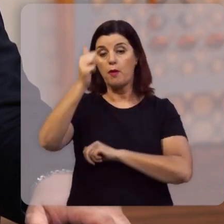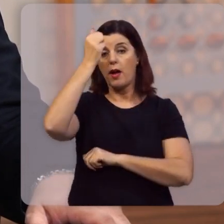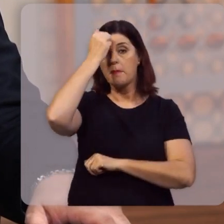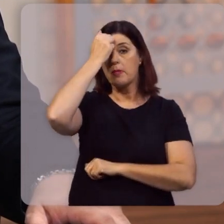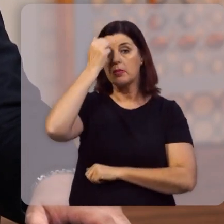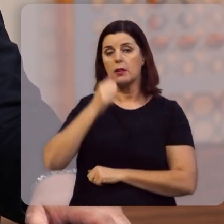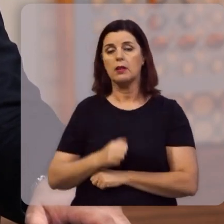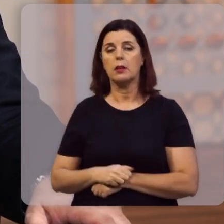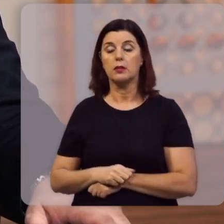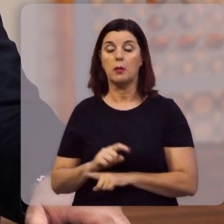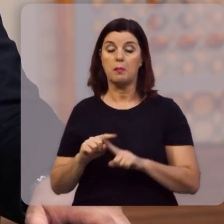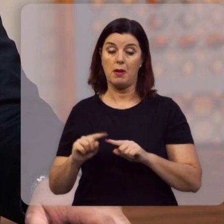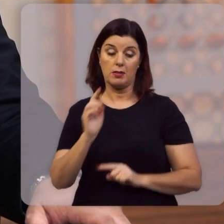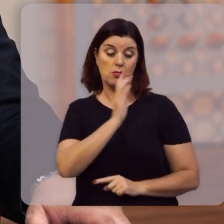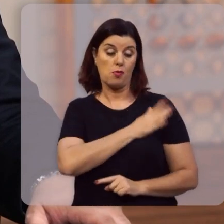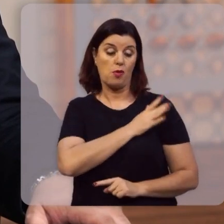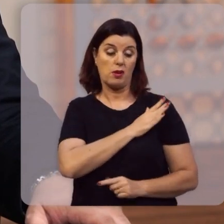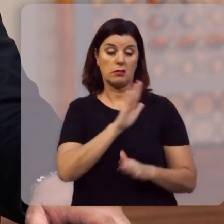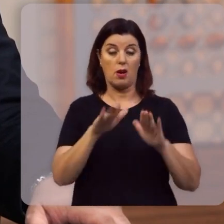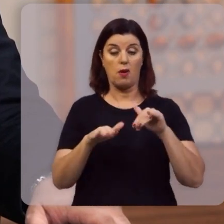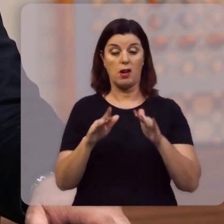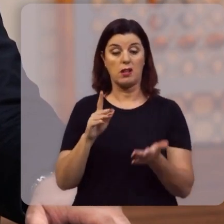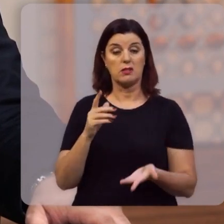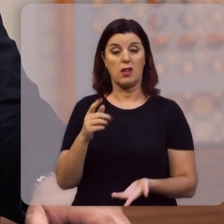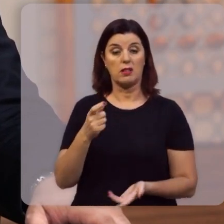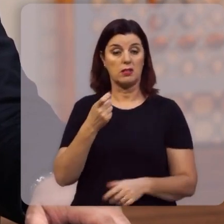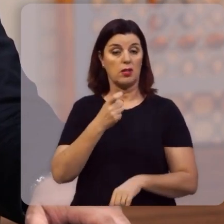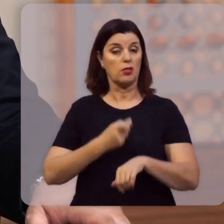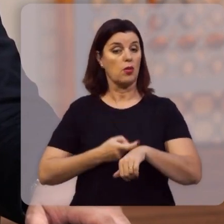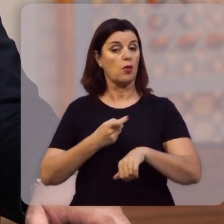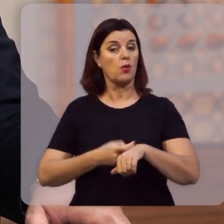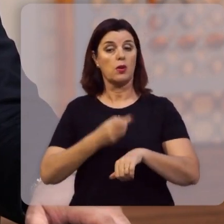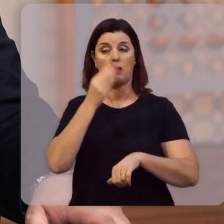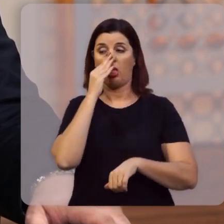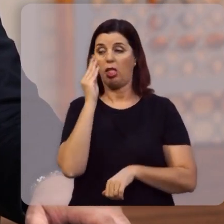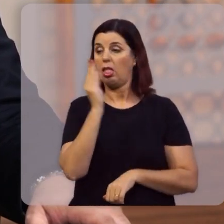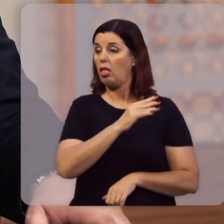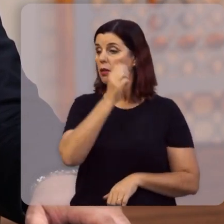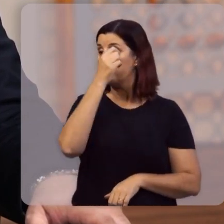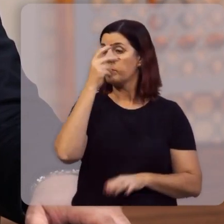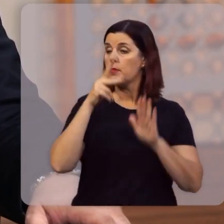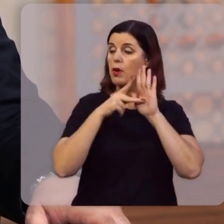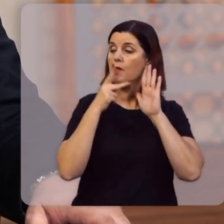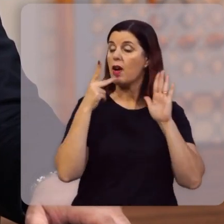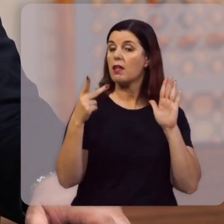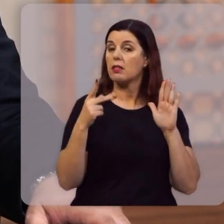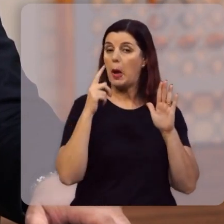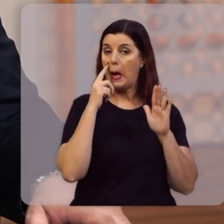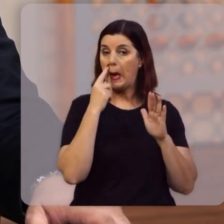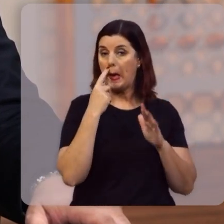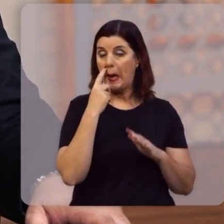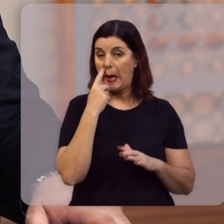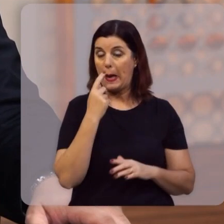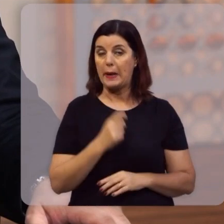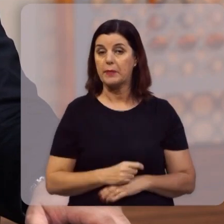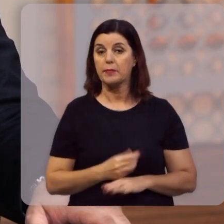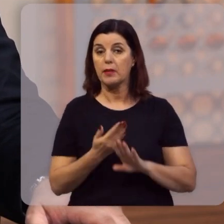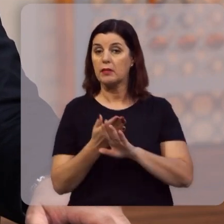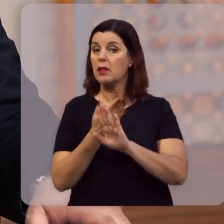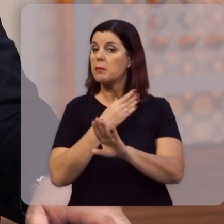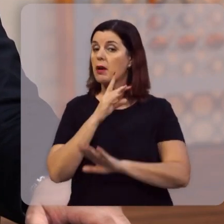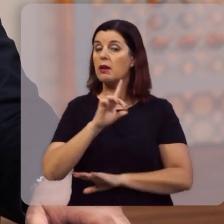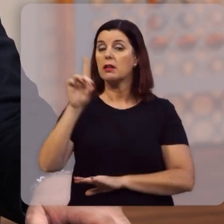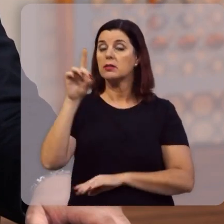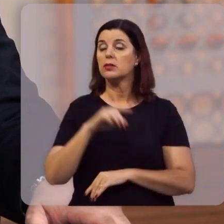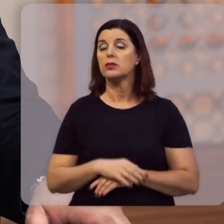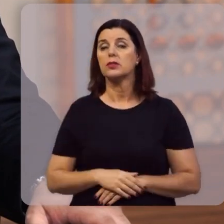povo fica de tal maneira endurecido que eles rejeitam os profetas e se afastam do Senhor e rejeitam a palavra do